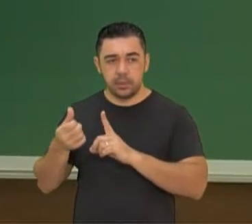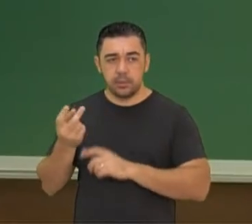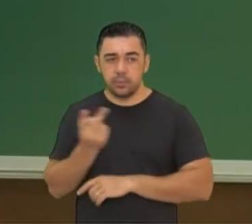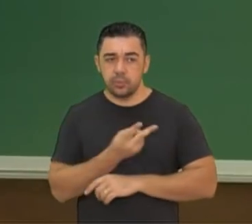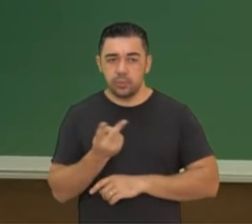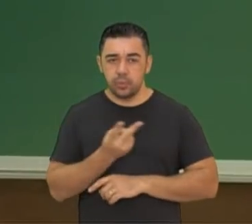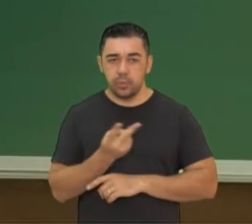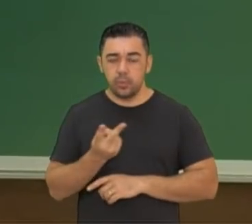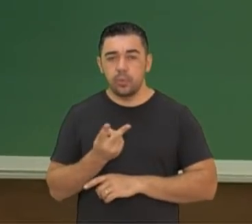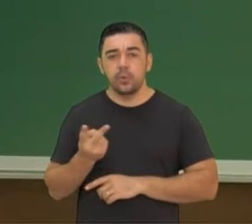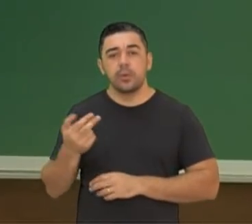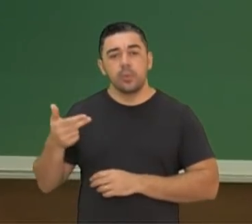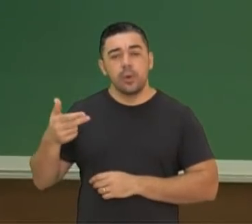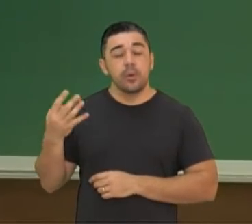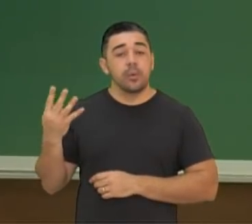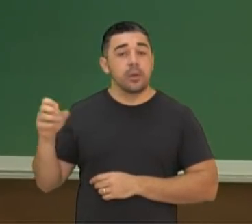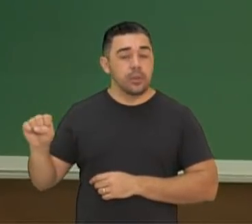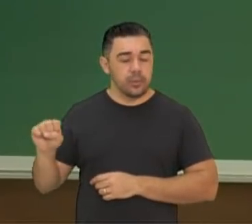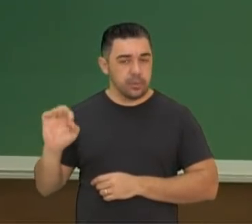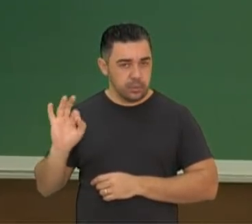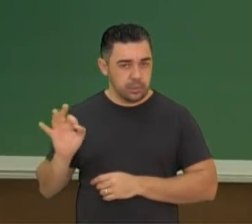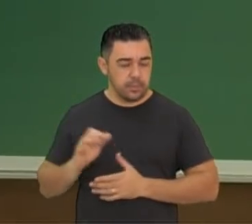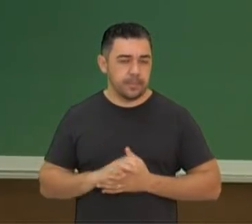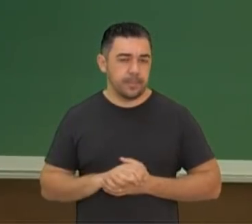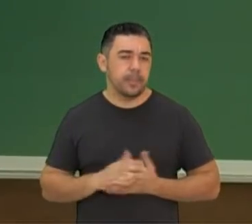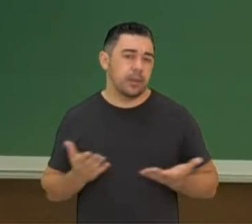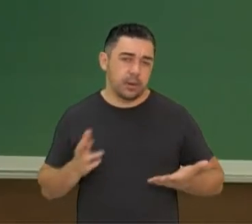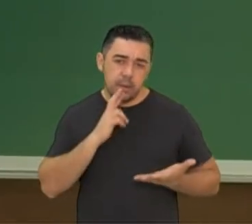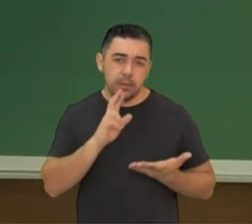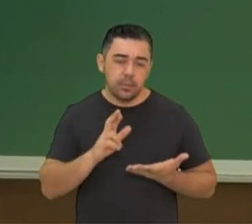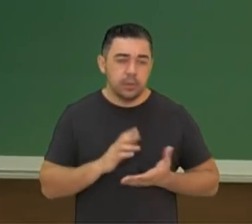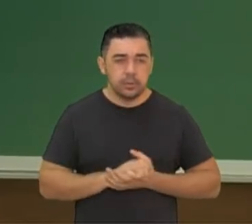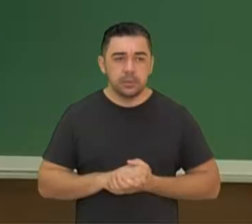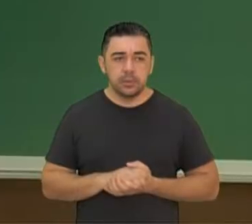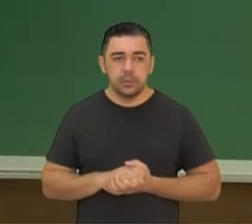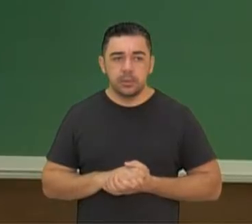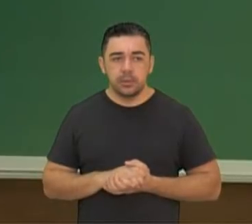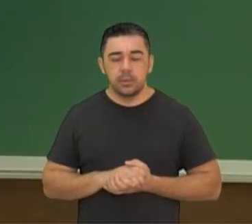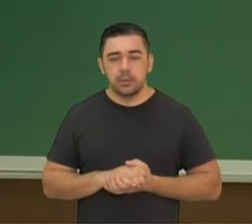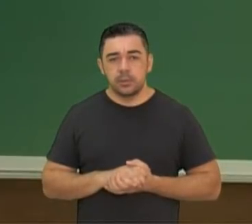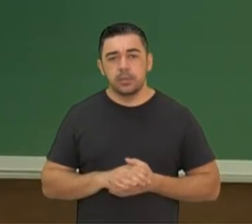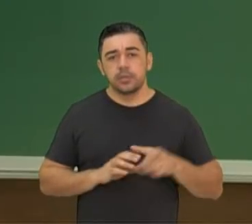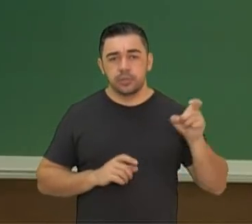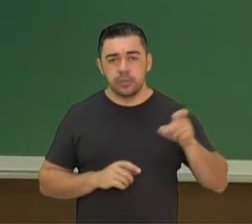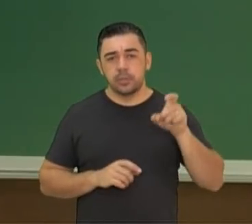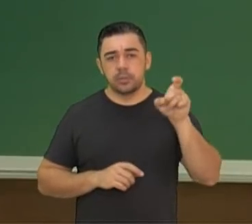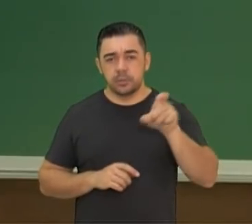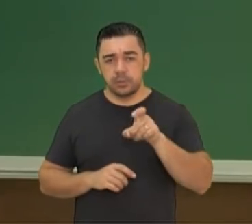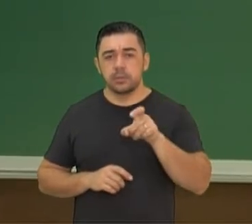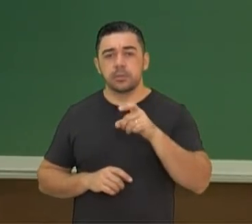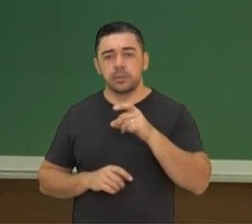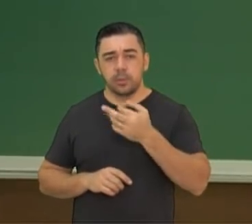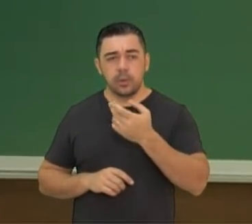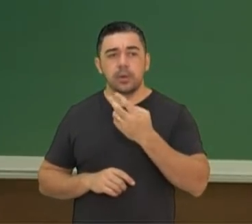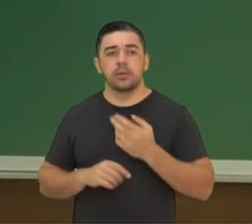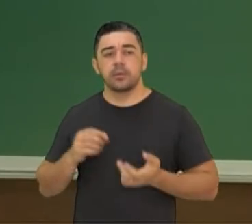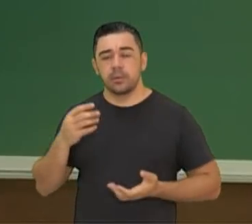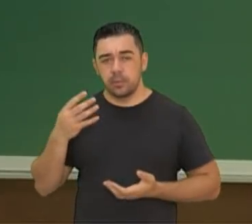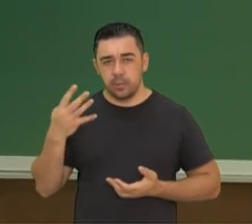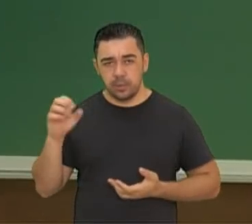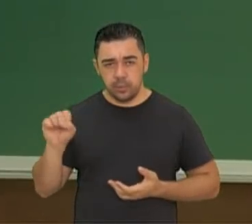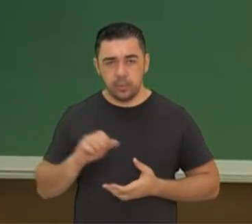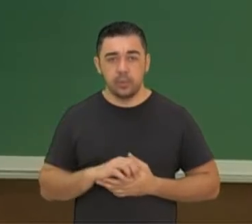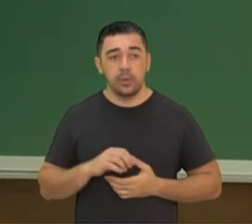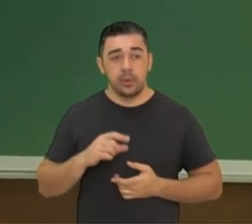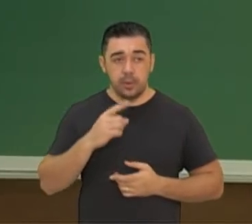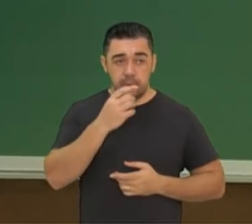duas idades é 48 anos. Agora, a gente resolve essa equação. X mais 6 igual a 48. O mais 6